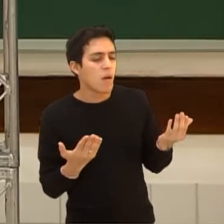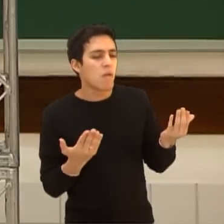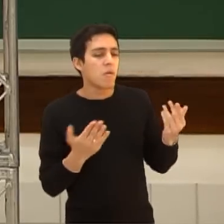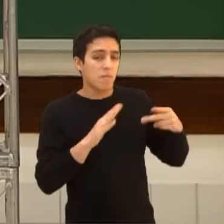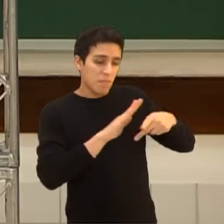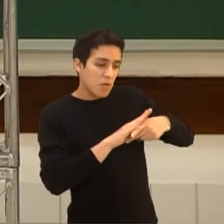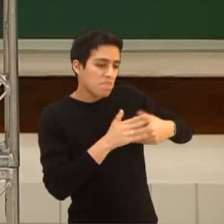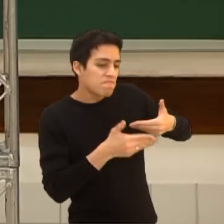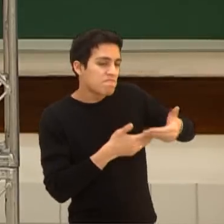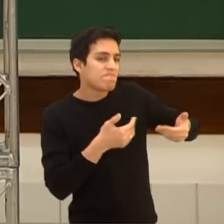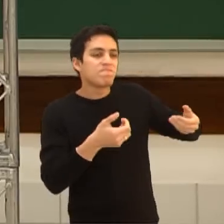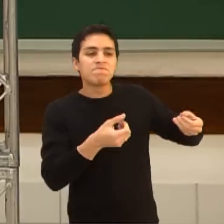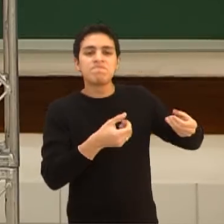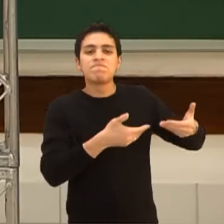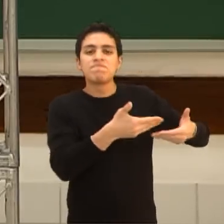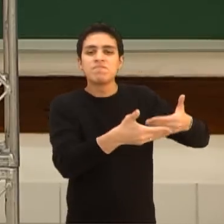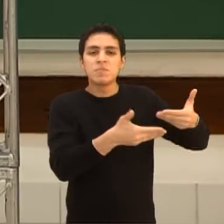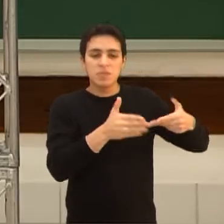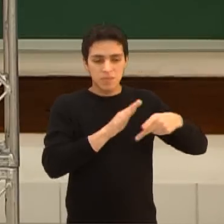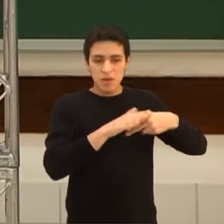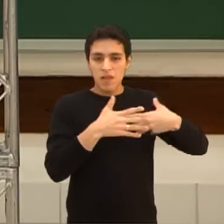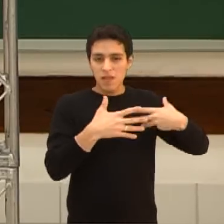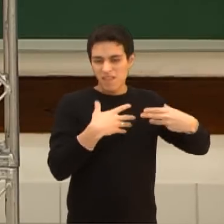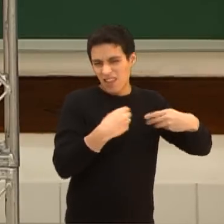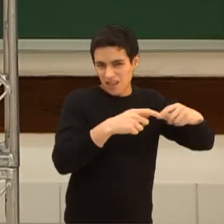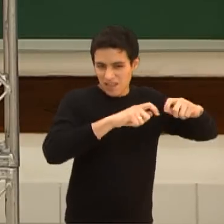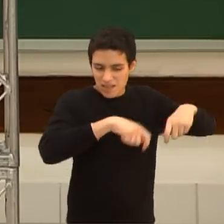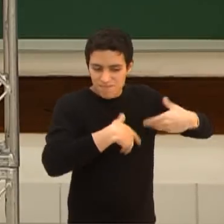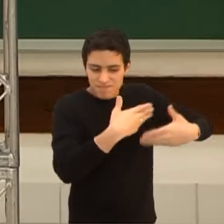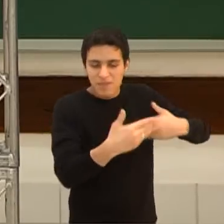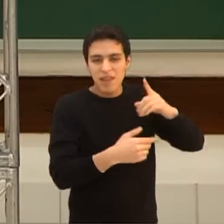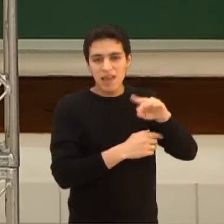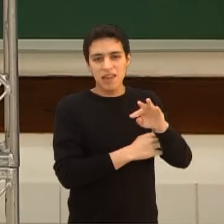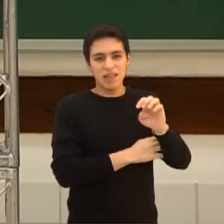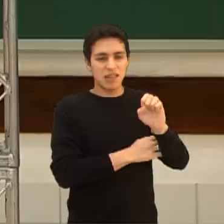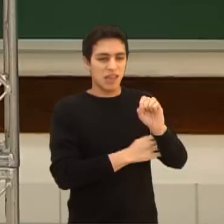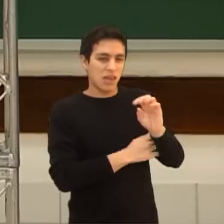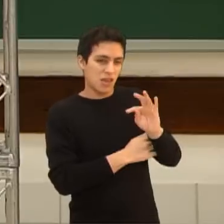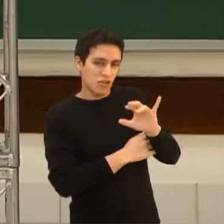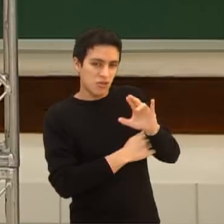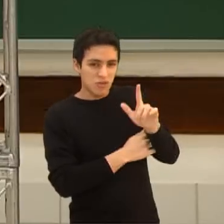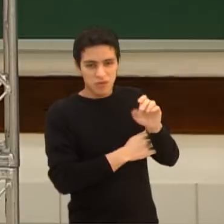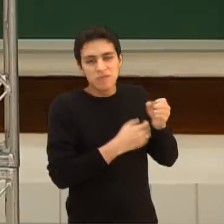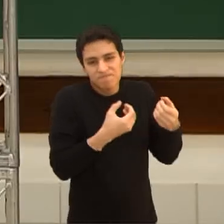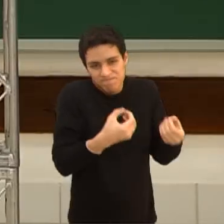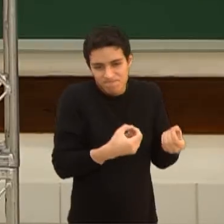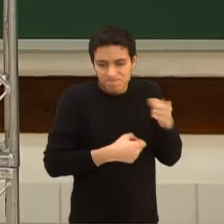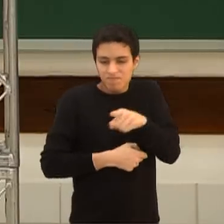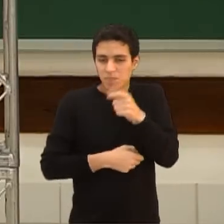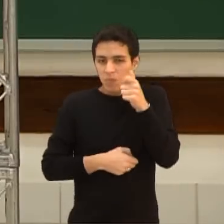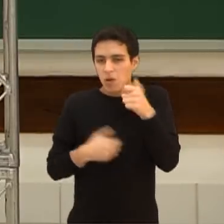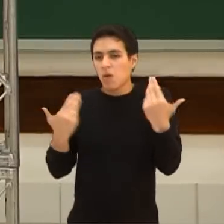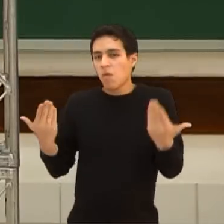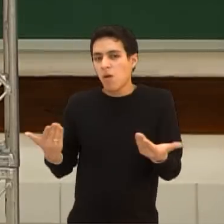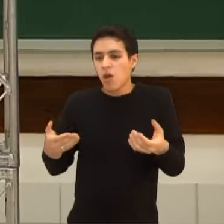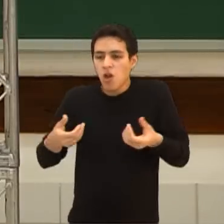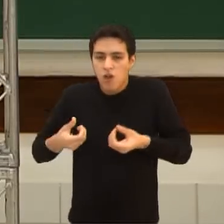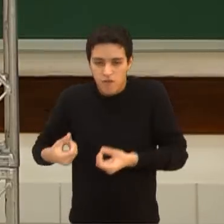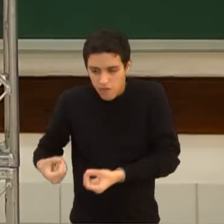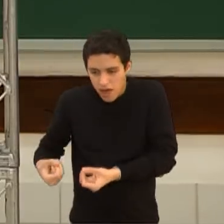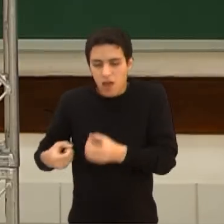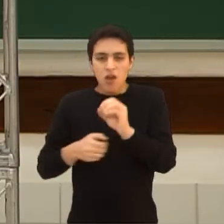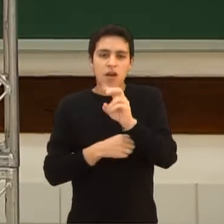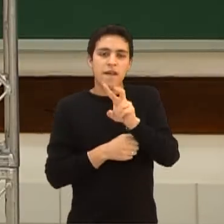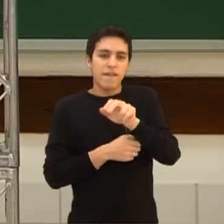reprodutoras masculinas são os testículos. As glândulas reprodutoras femininas, os